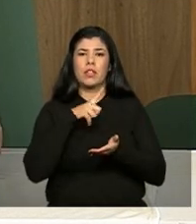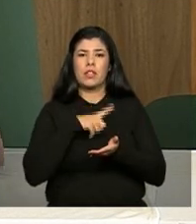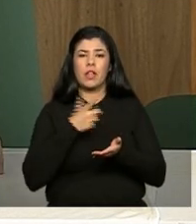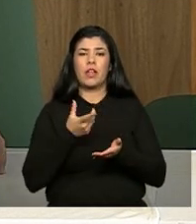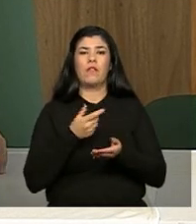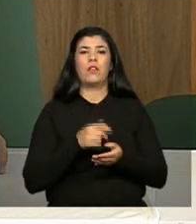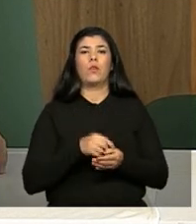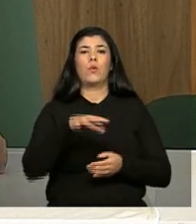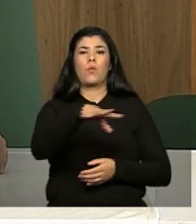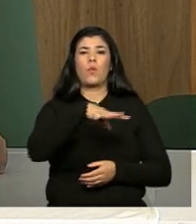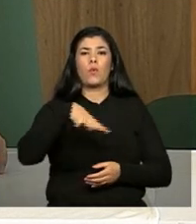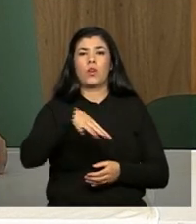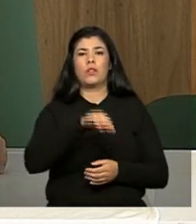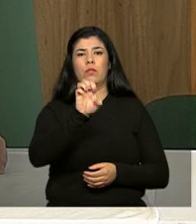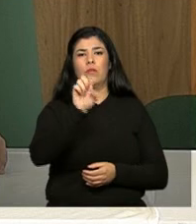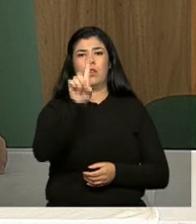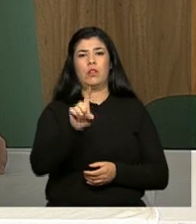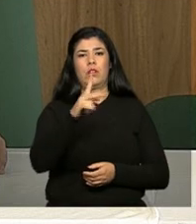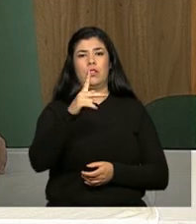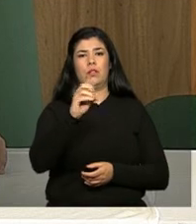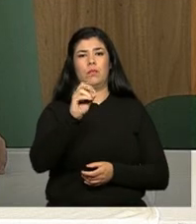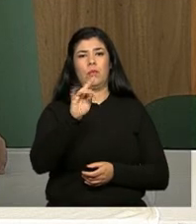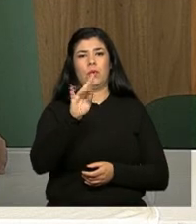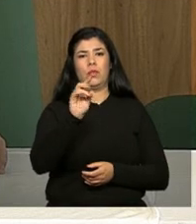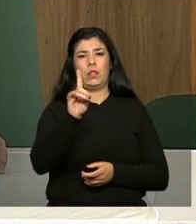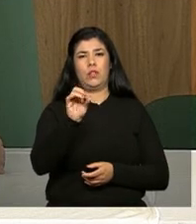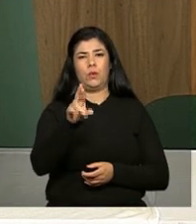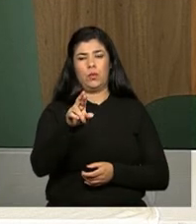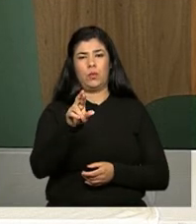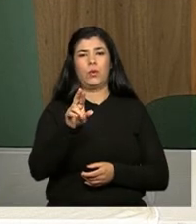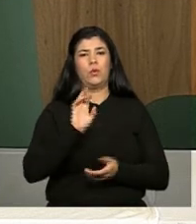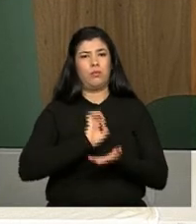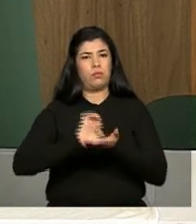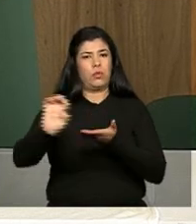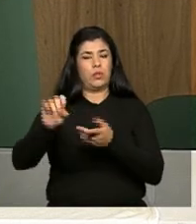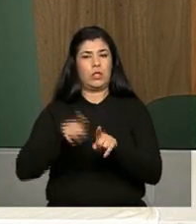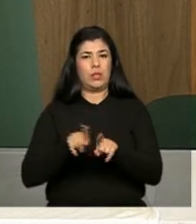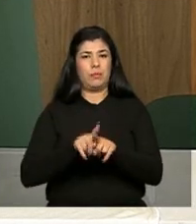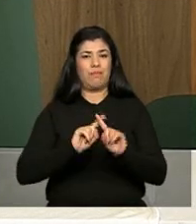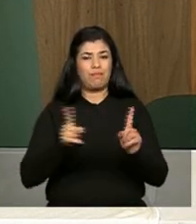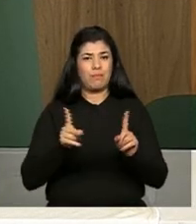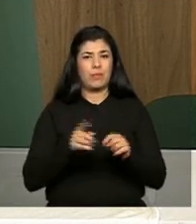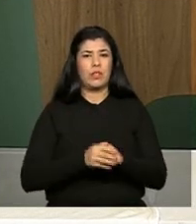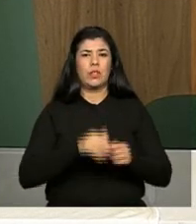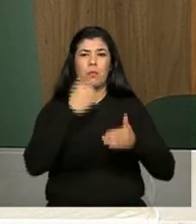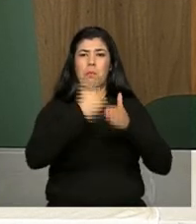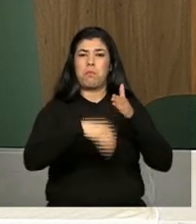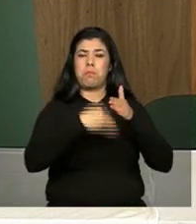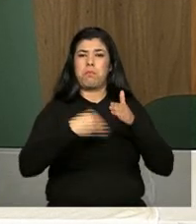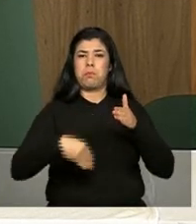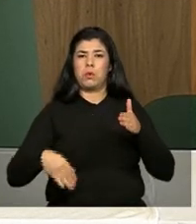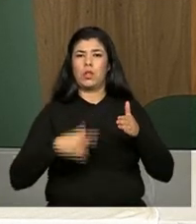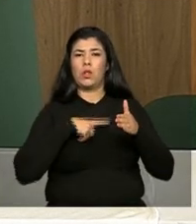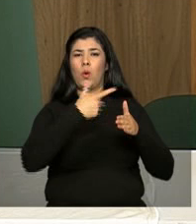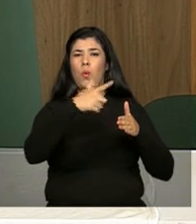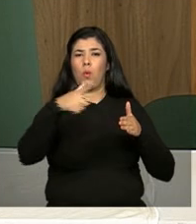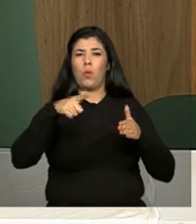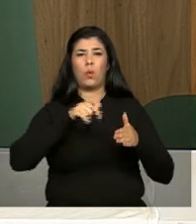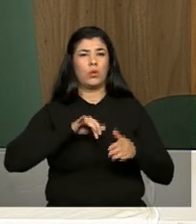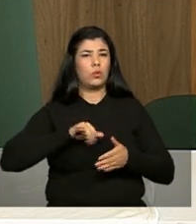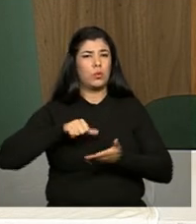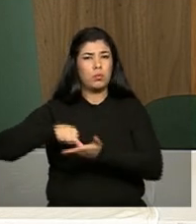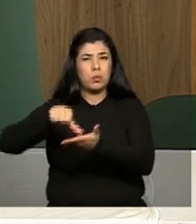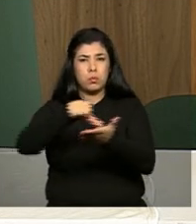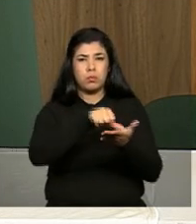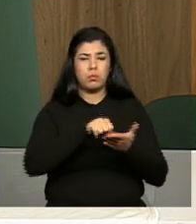exportador que o câmbio tava muito apreciado hoje não está mais a desoneração foi estendida a todos os setores quase todos